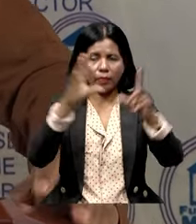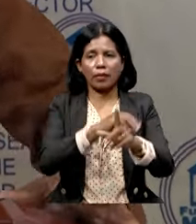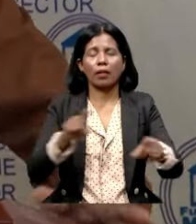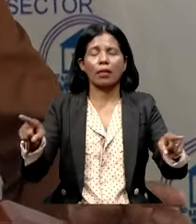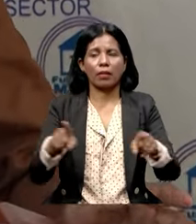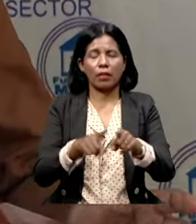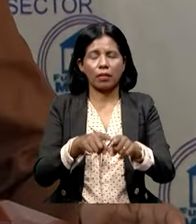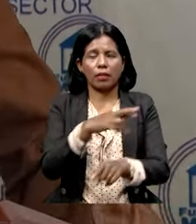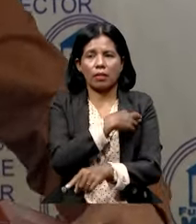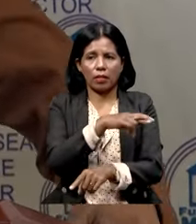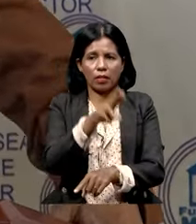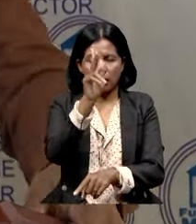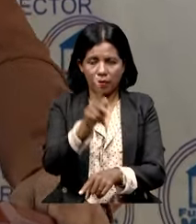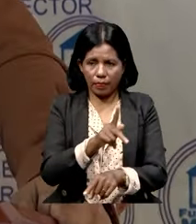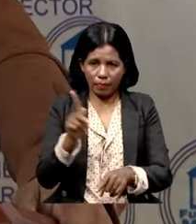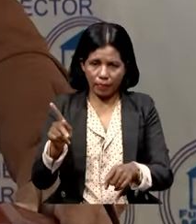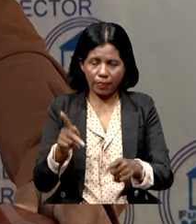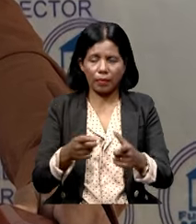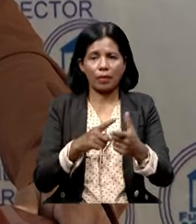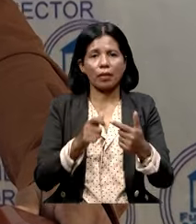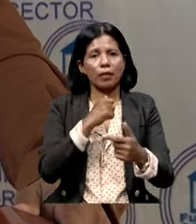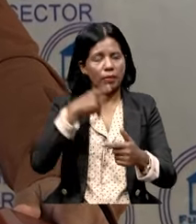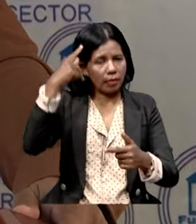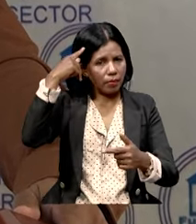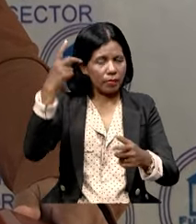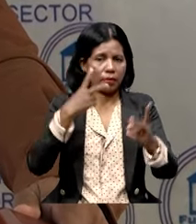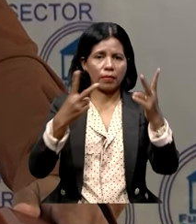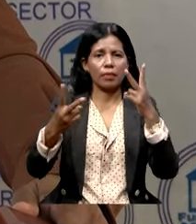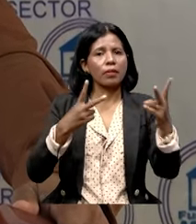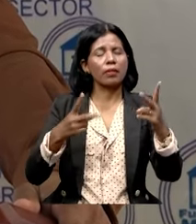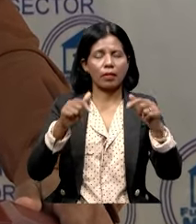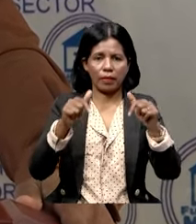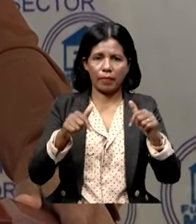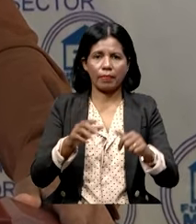da religião católica. A Papa nos visita e tem